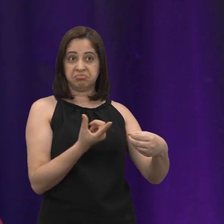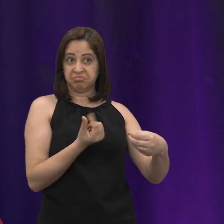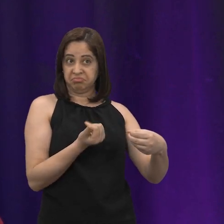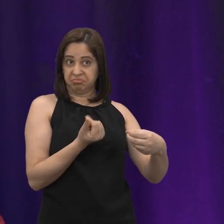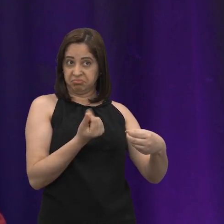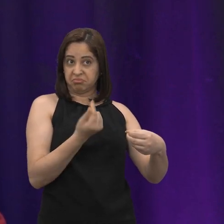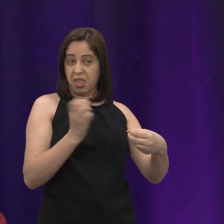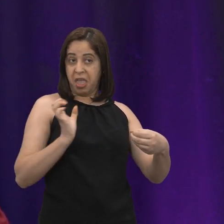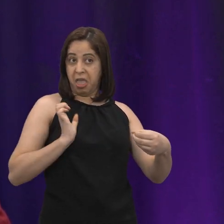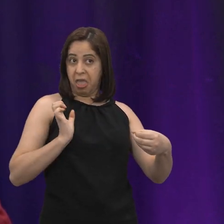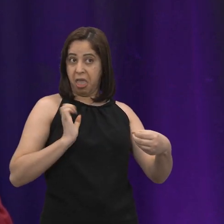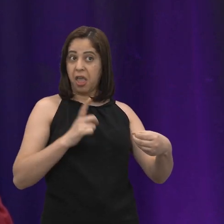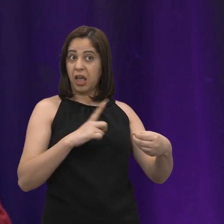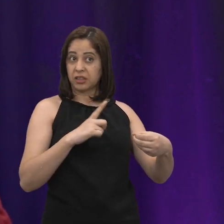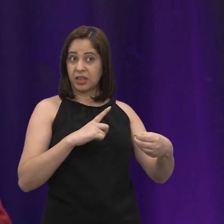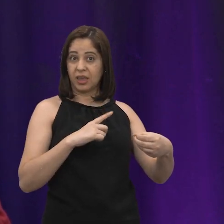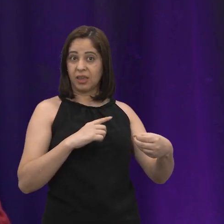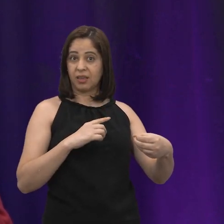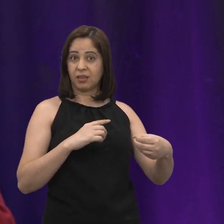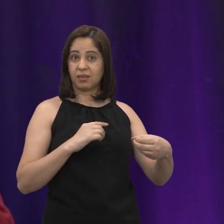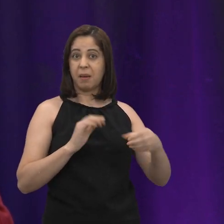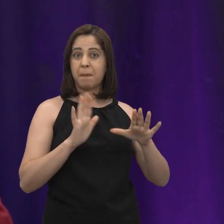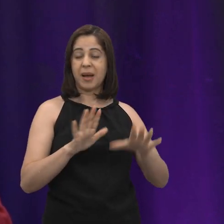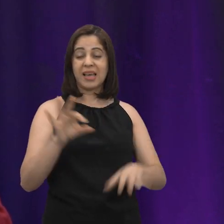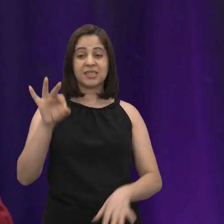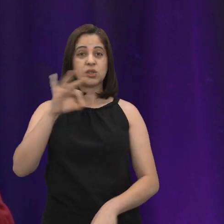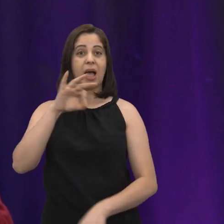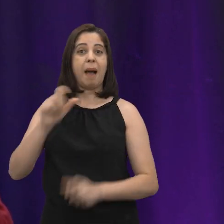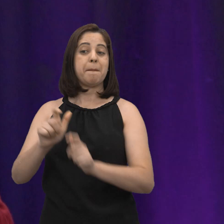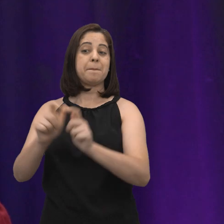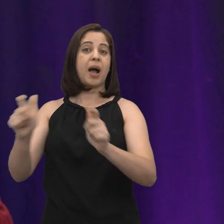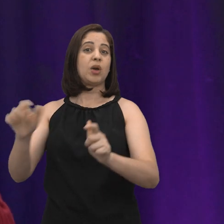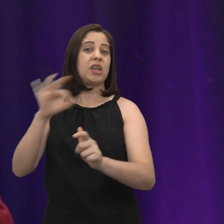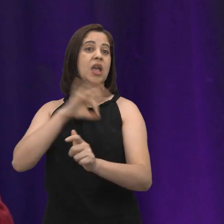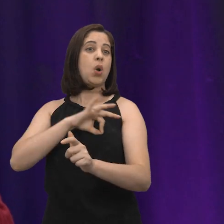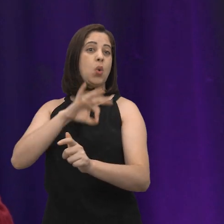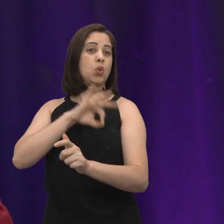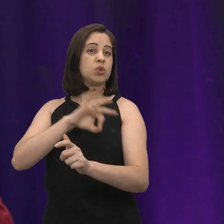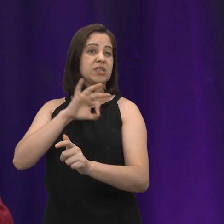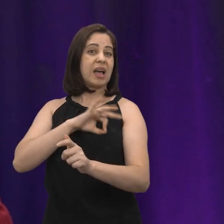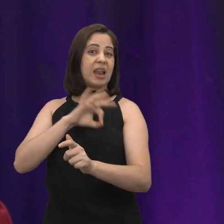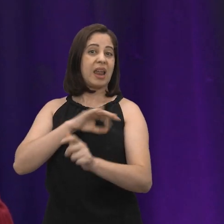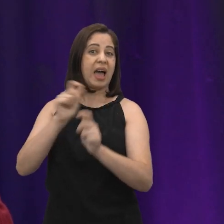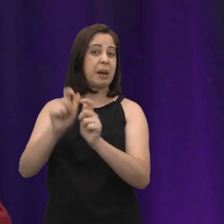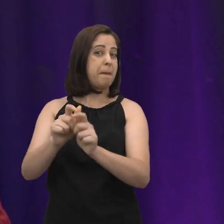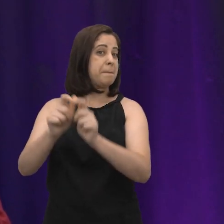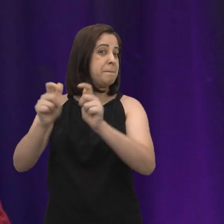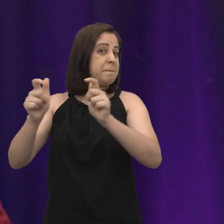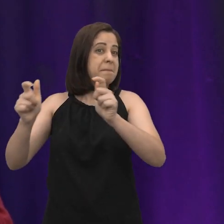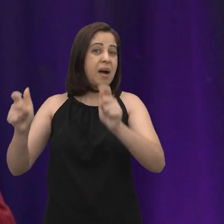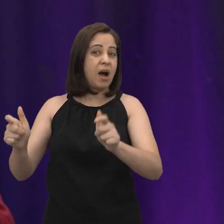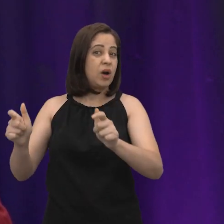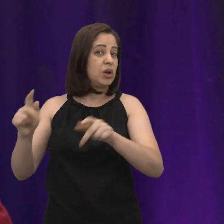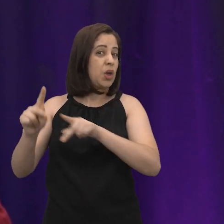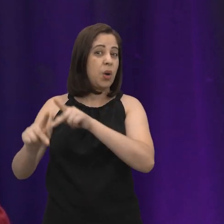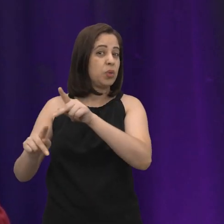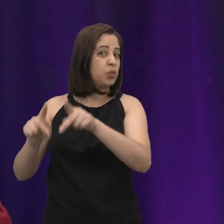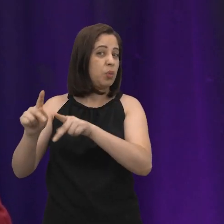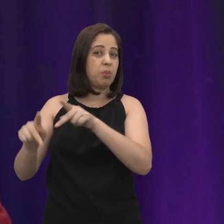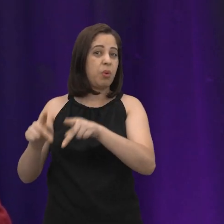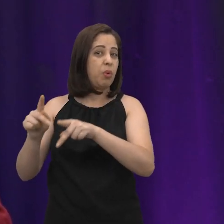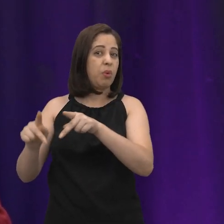de renda e uma média de salário para grande parte dos